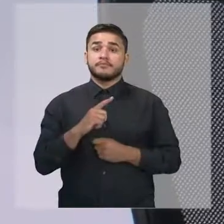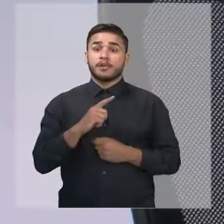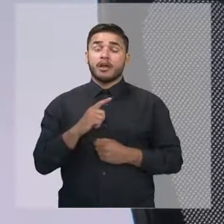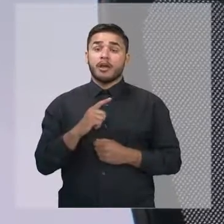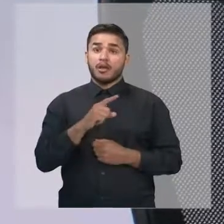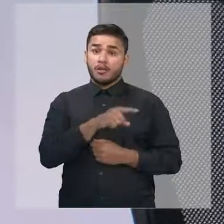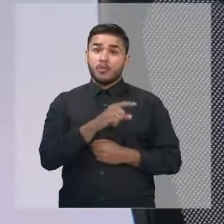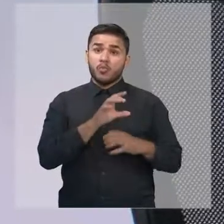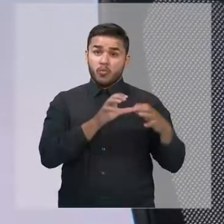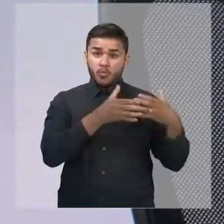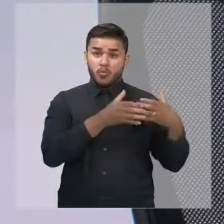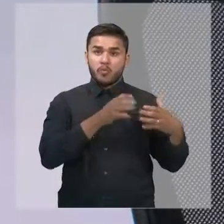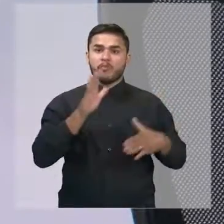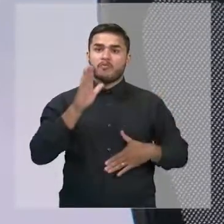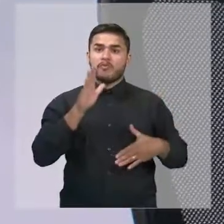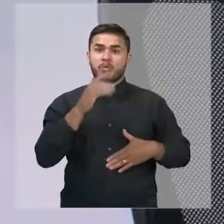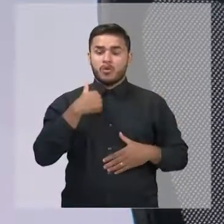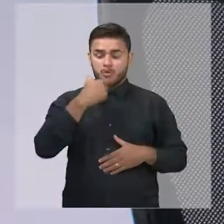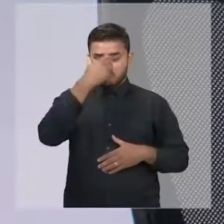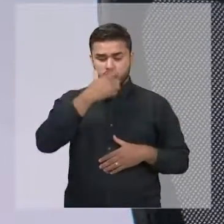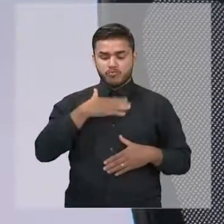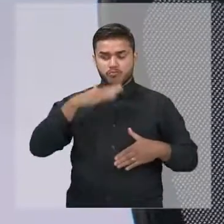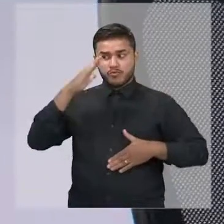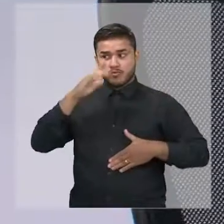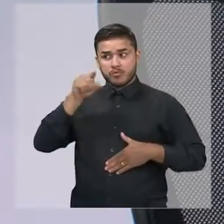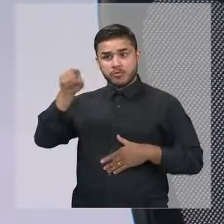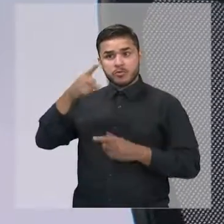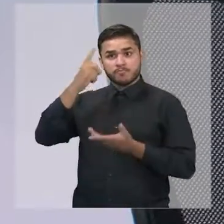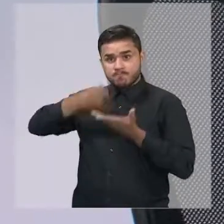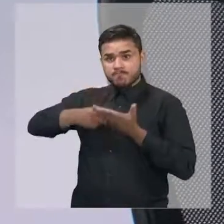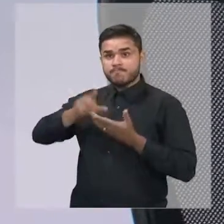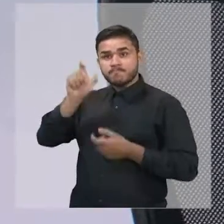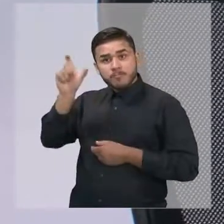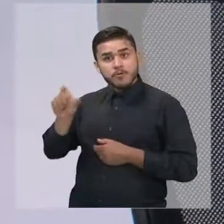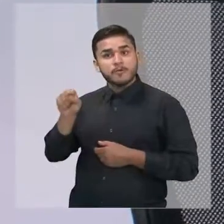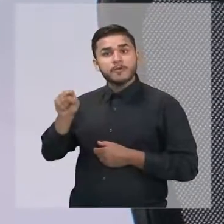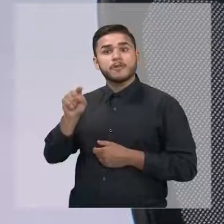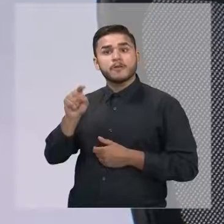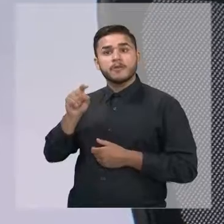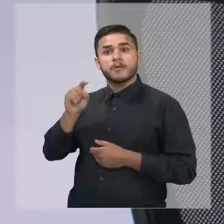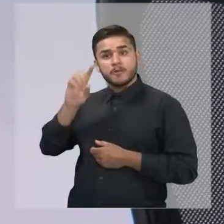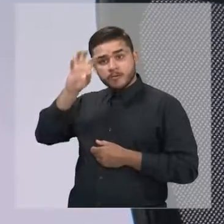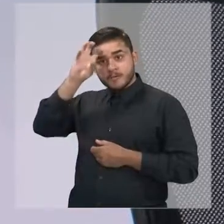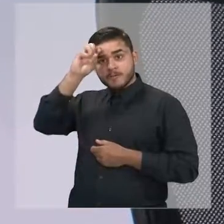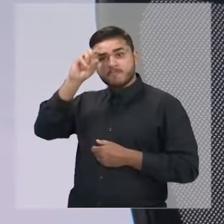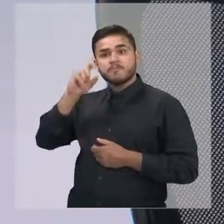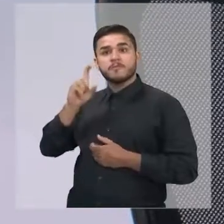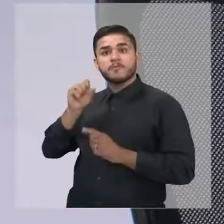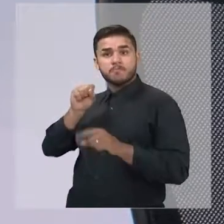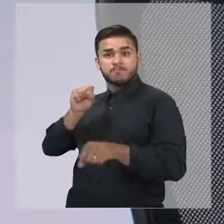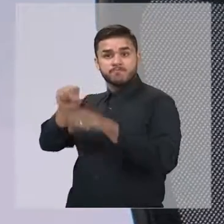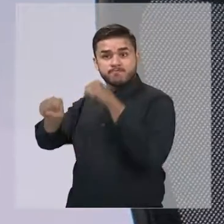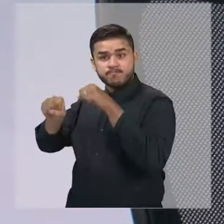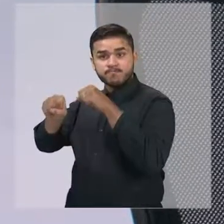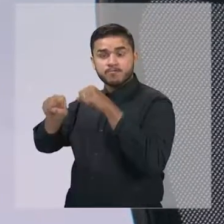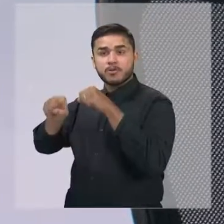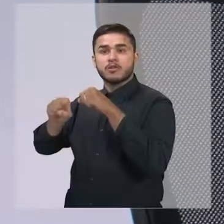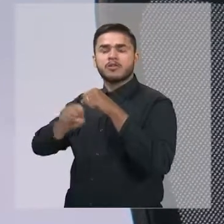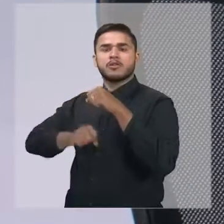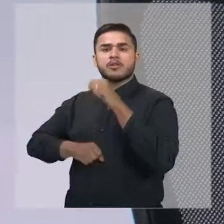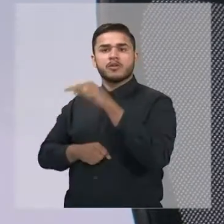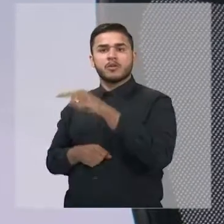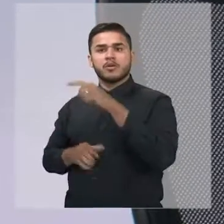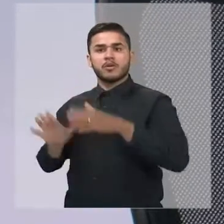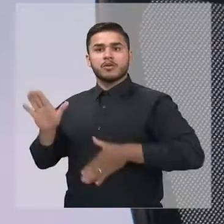ele tinha que fazer o acerto. Hoje, o marginal não dá a viagem perdida, ele vai lá e mata a mulher, mata o filho. Né? Essa violência que assusta. Quer